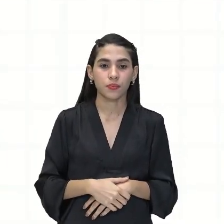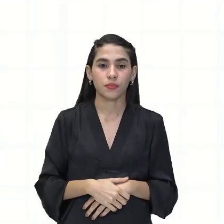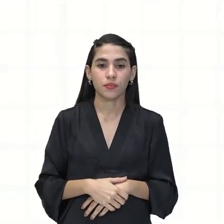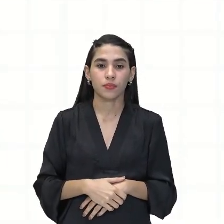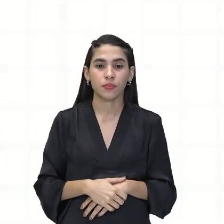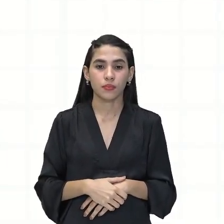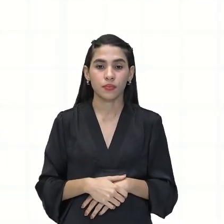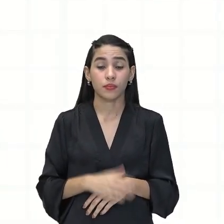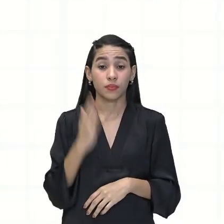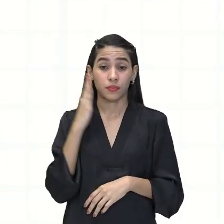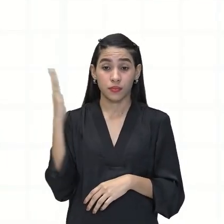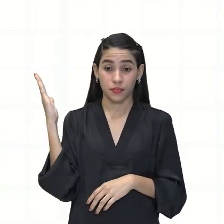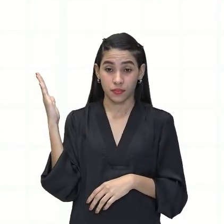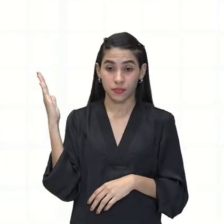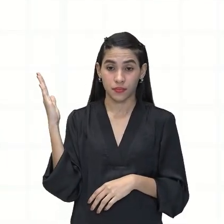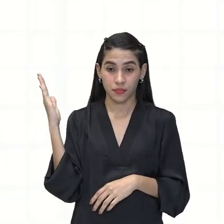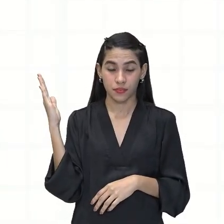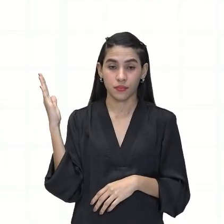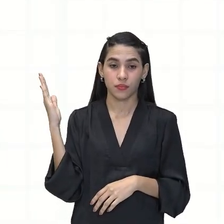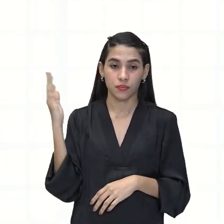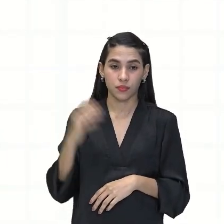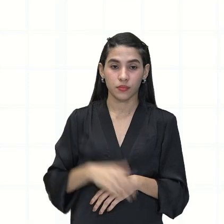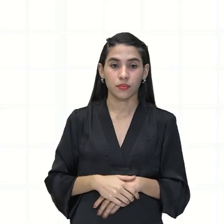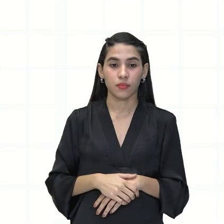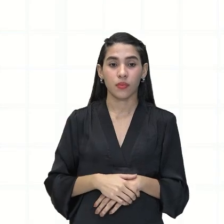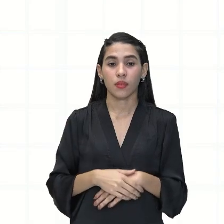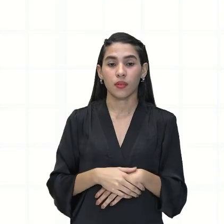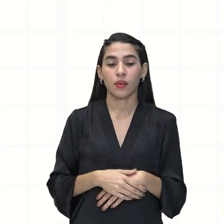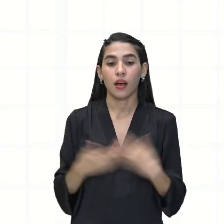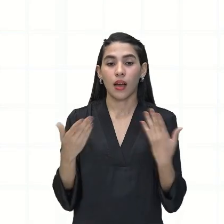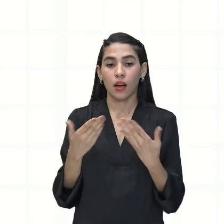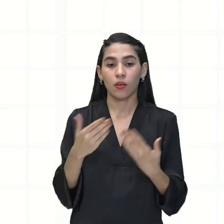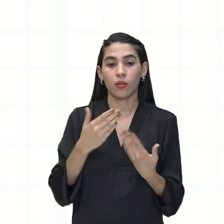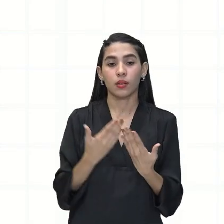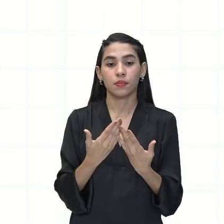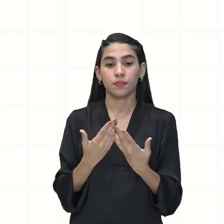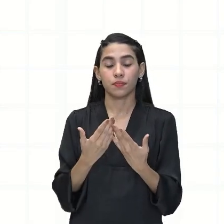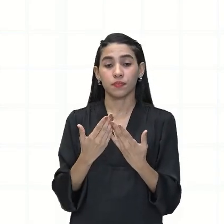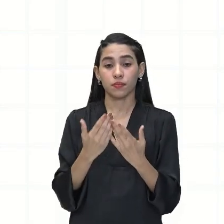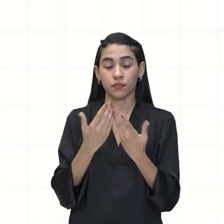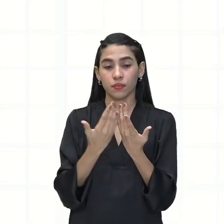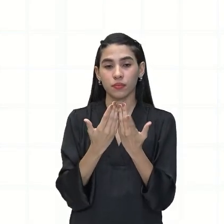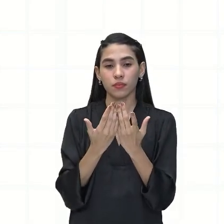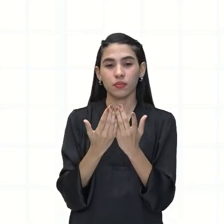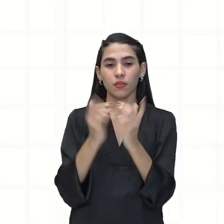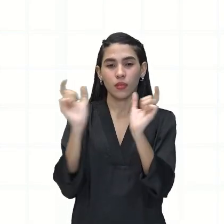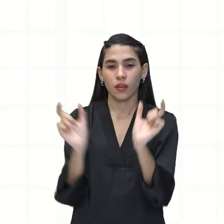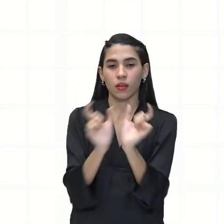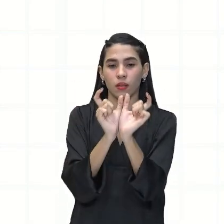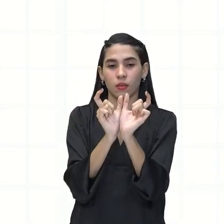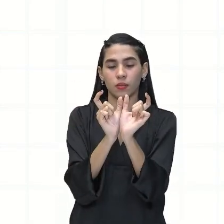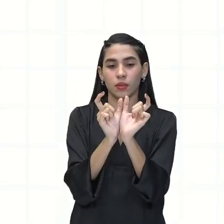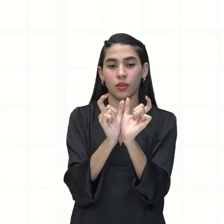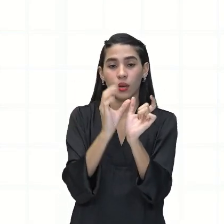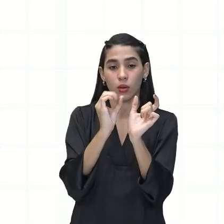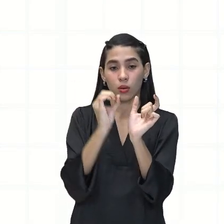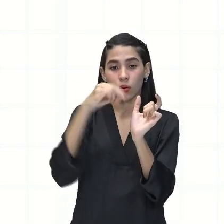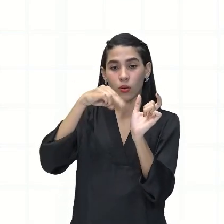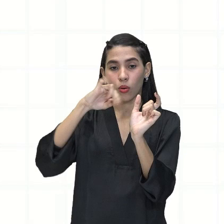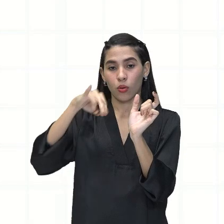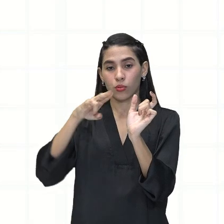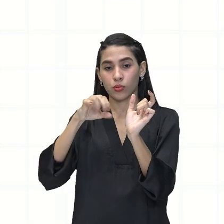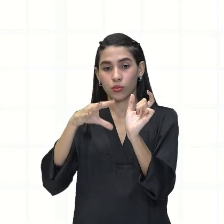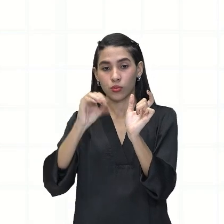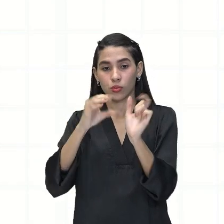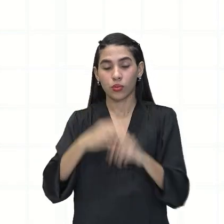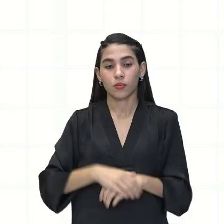Próclise, pronome oblíquo antes do verbo, agora com o termo atrativo conjunção. Pode ser aqui um exemplo de